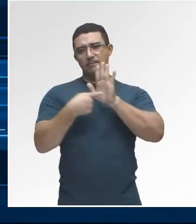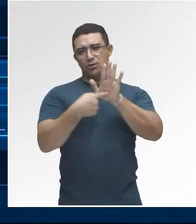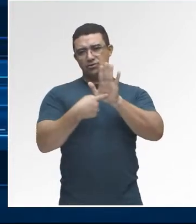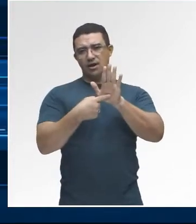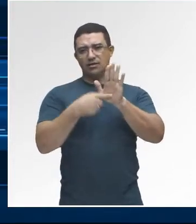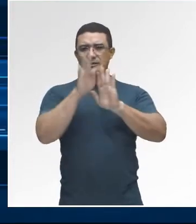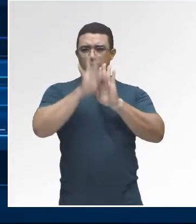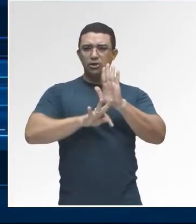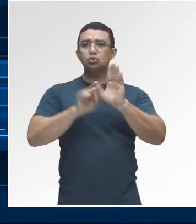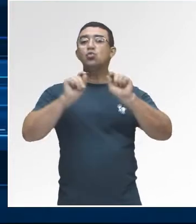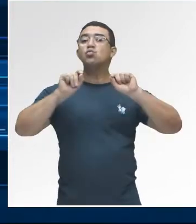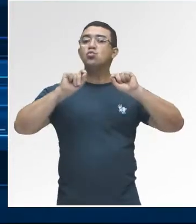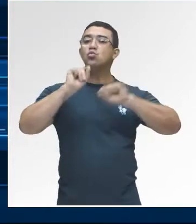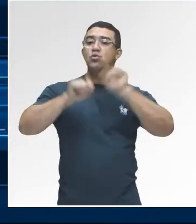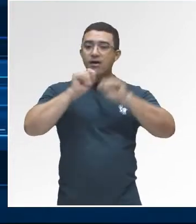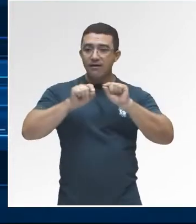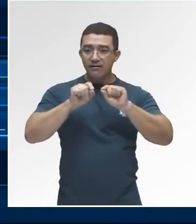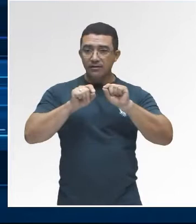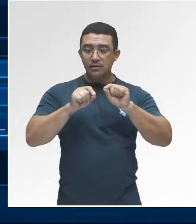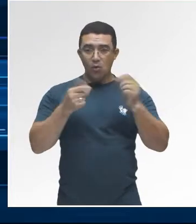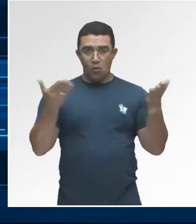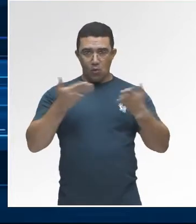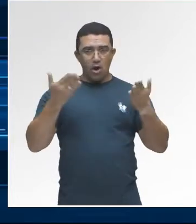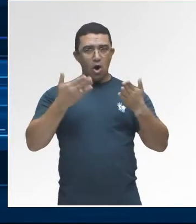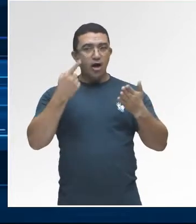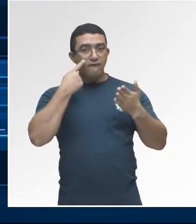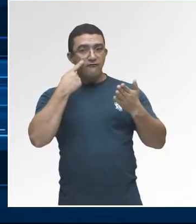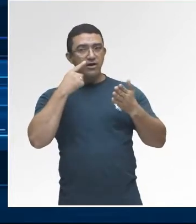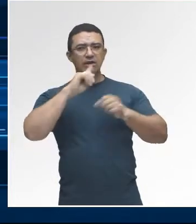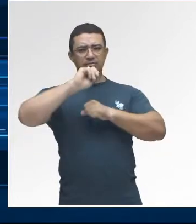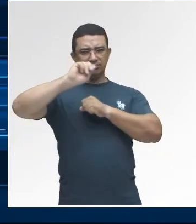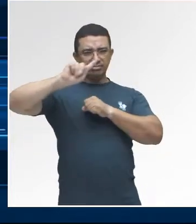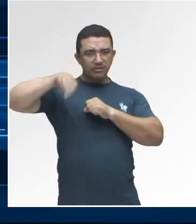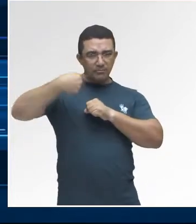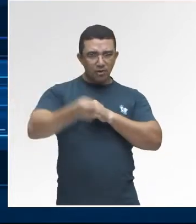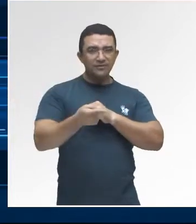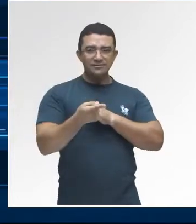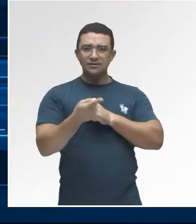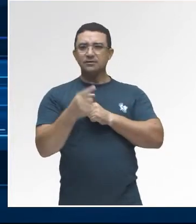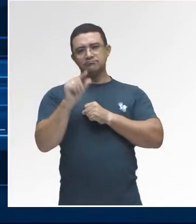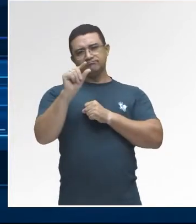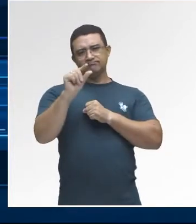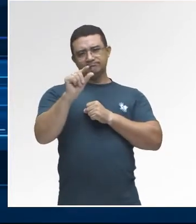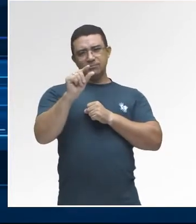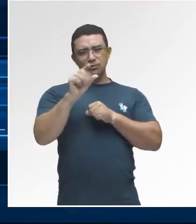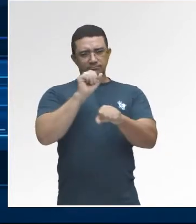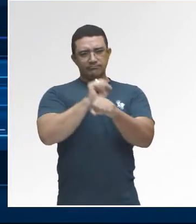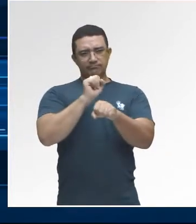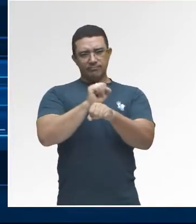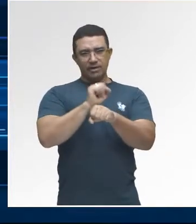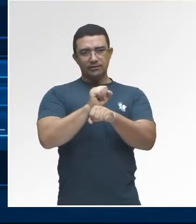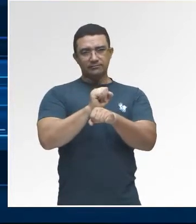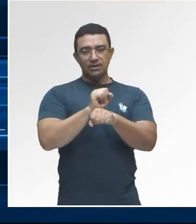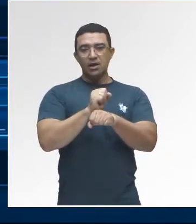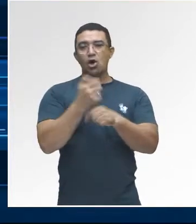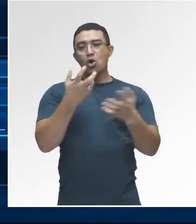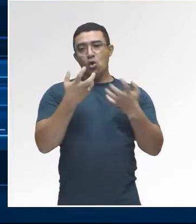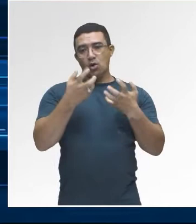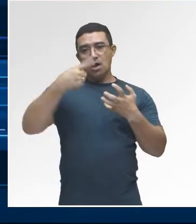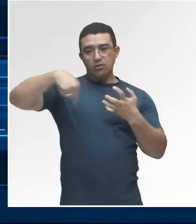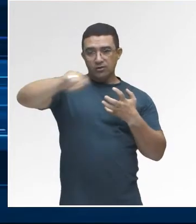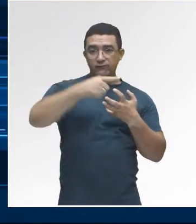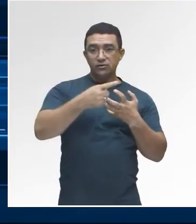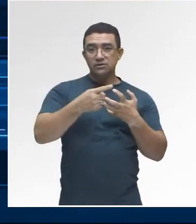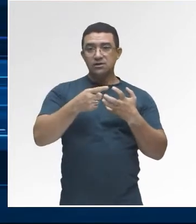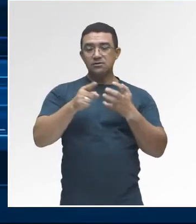bem? Então, a gente vai ver um pouquinho desse texto daqui a pouquinho mais. Eu quero que vocês anotem a seguinte definição junto comigo, vamos dar uma